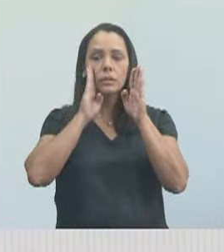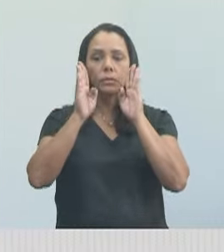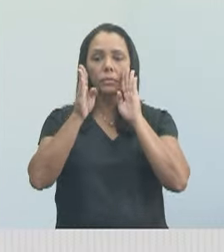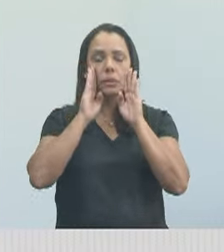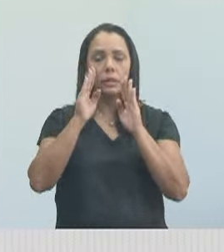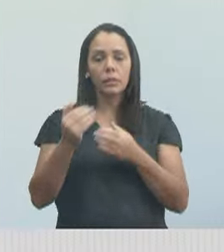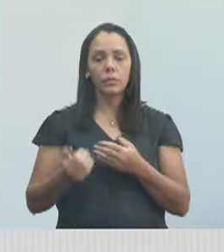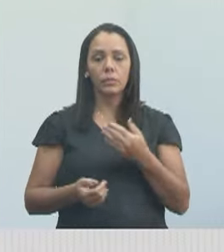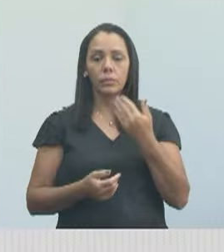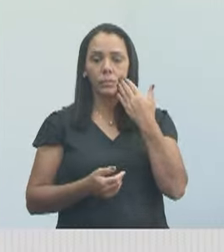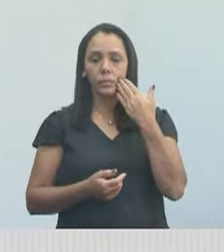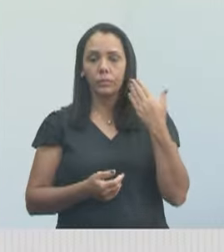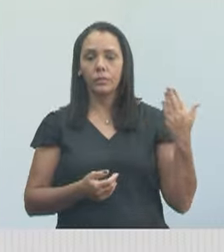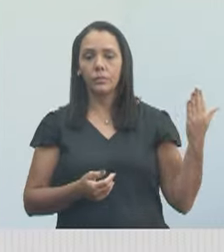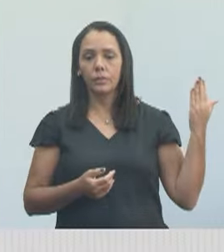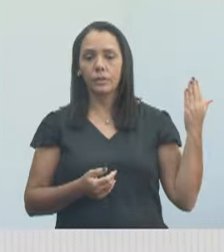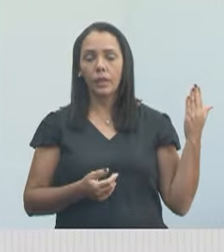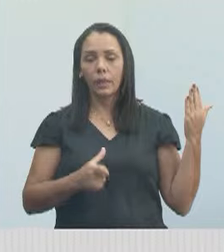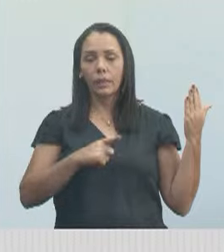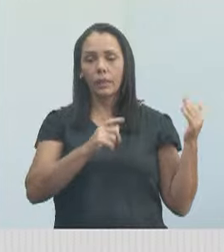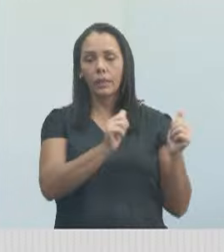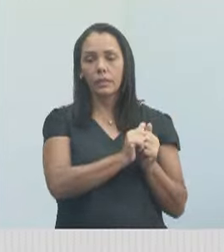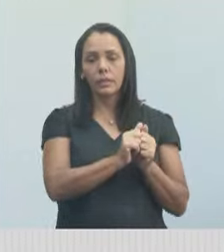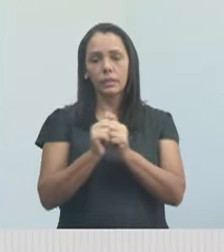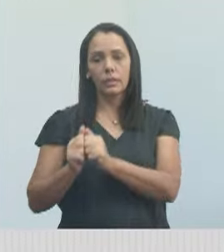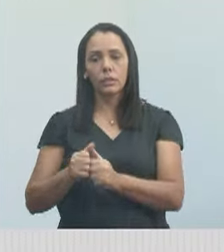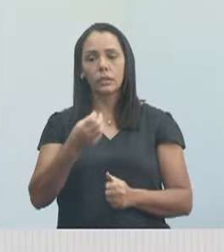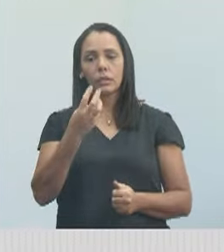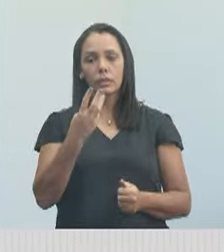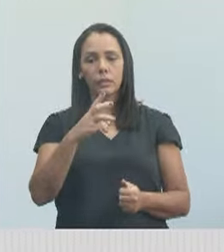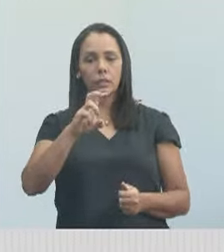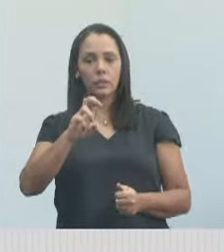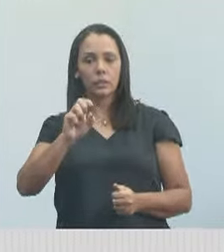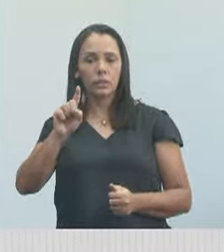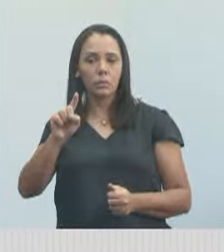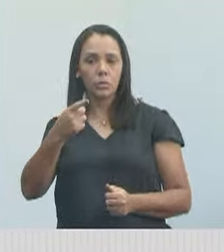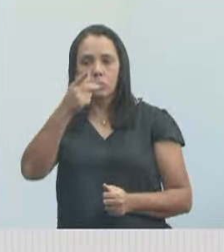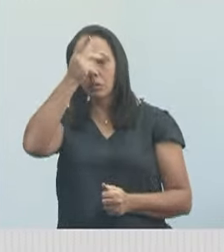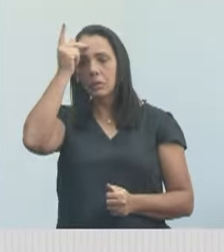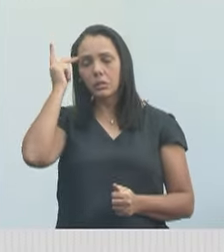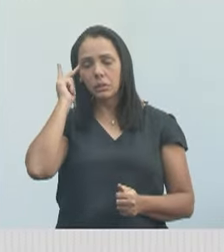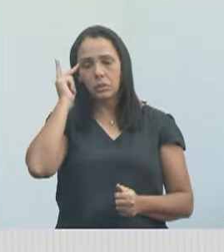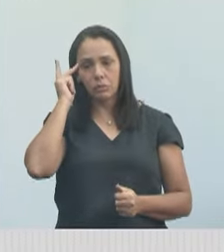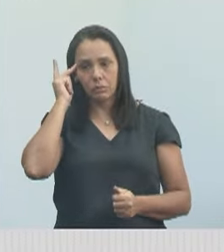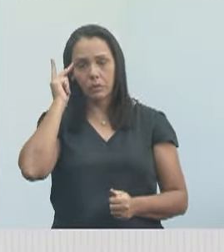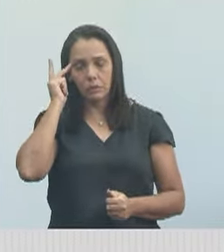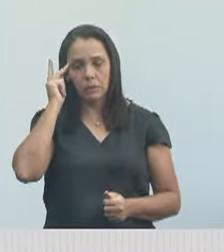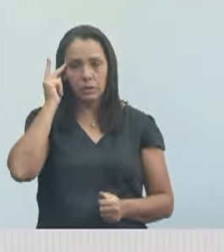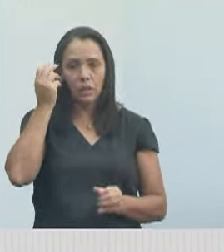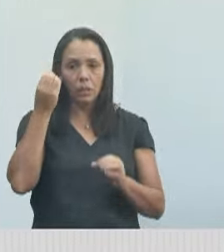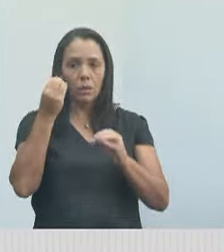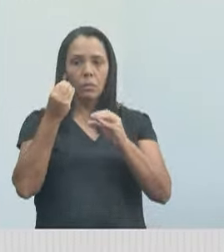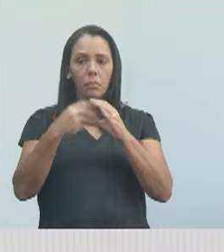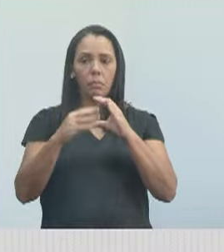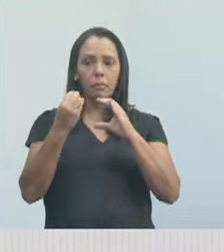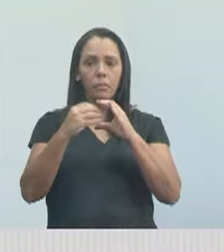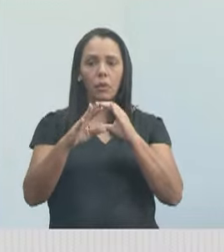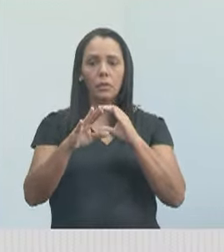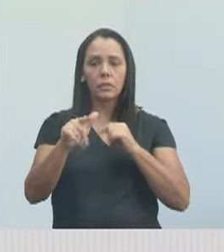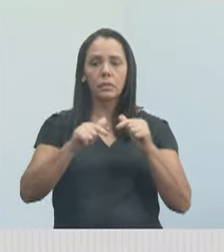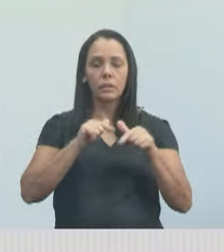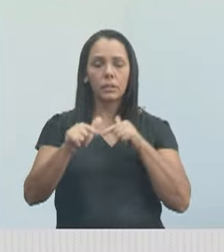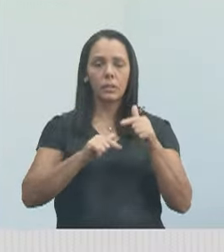Jacareí, com 35 mil seguidores, tá? Essa minha página eu abri desde 2017 e lá você posta